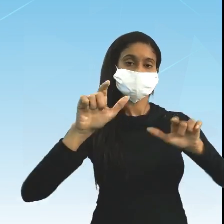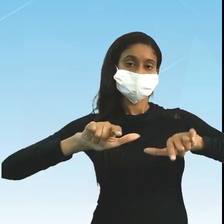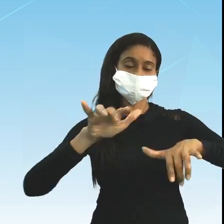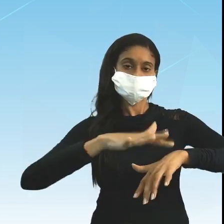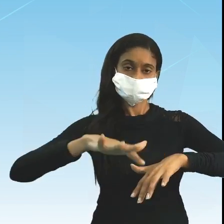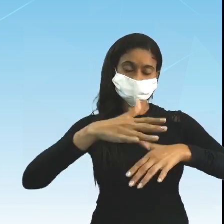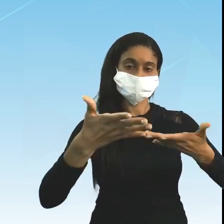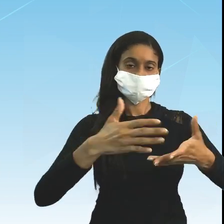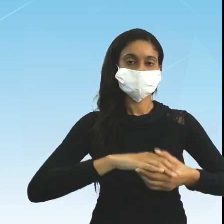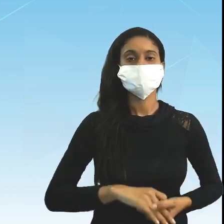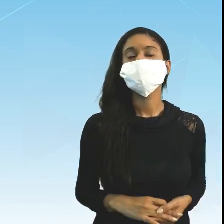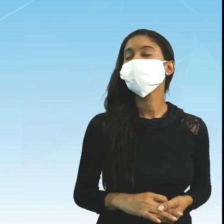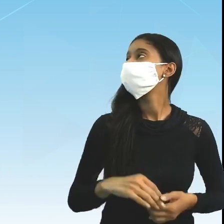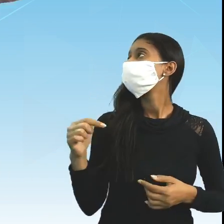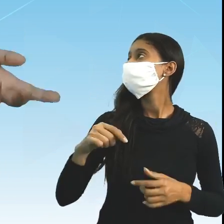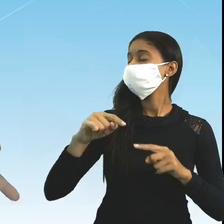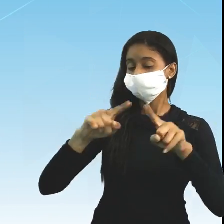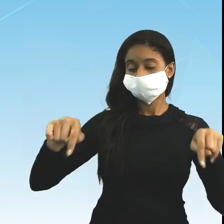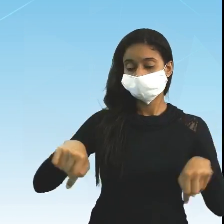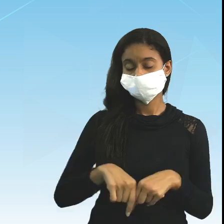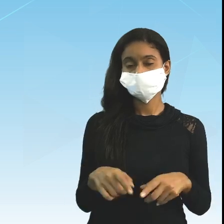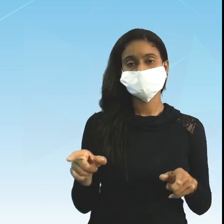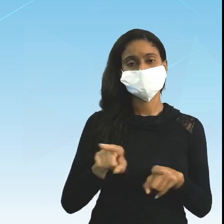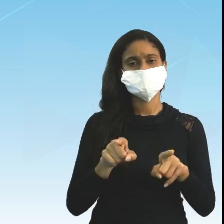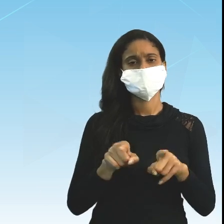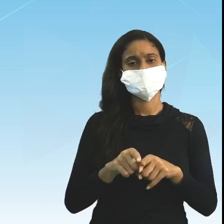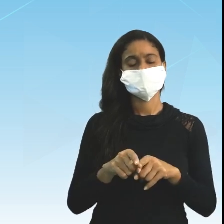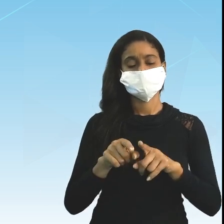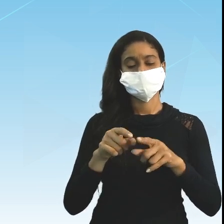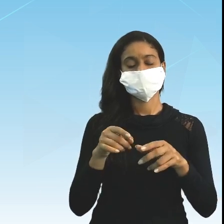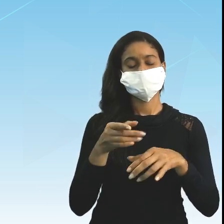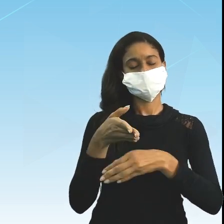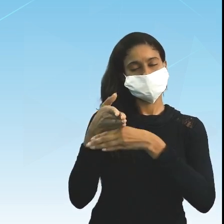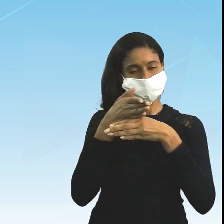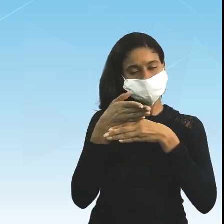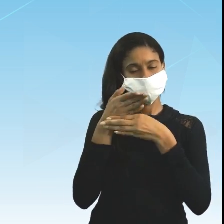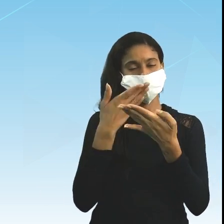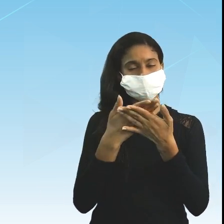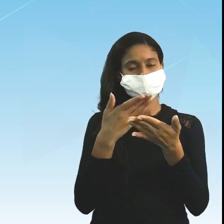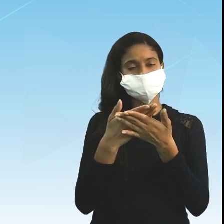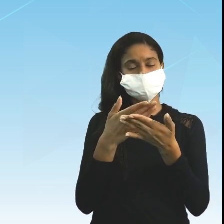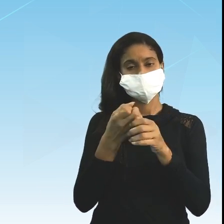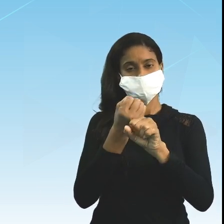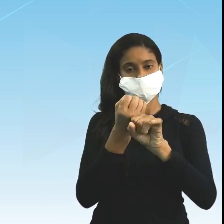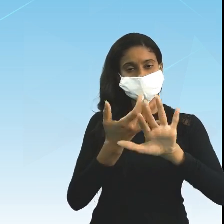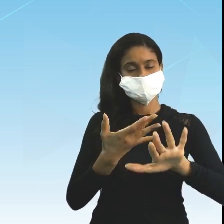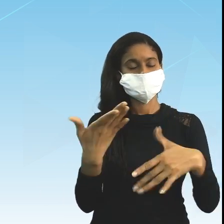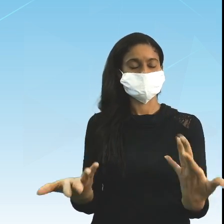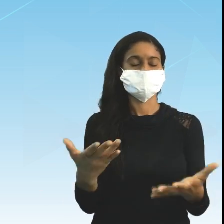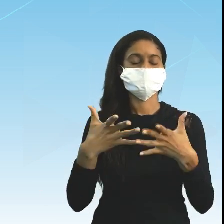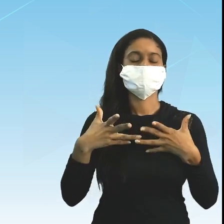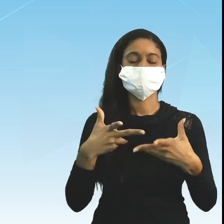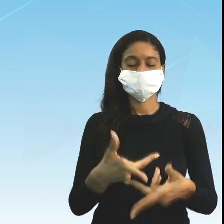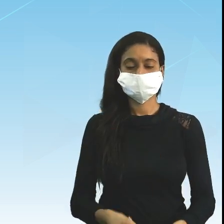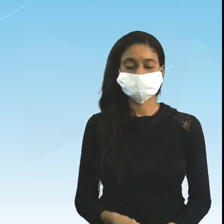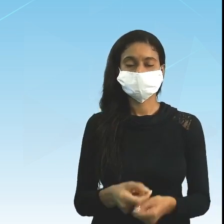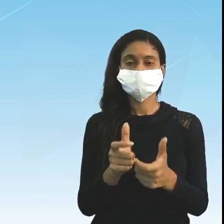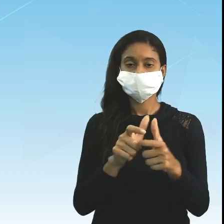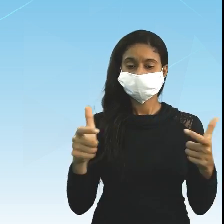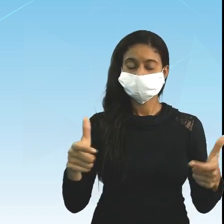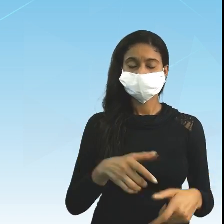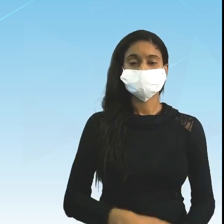aqui, que a gente está gravando, tudo as aulas online. Então, tudo isso é através de escalas grandes. A média é